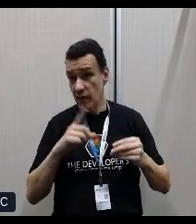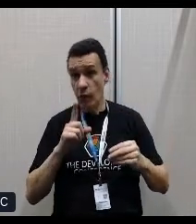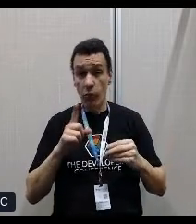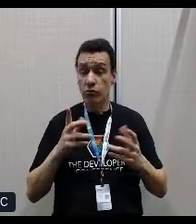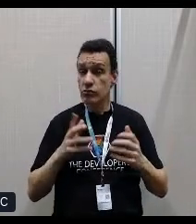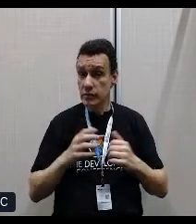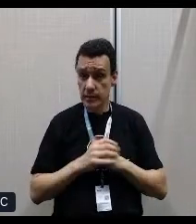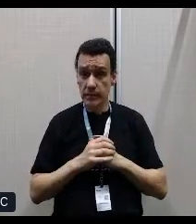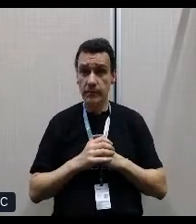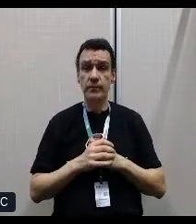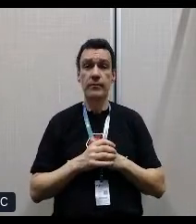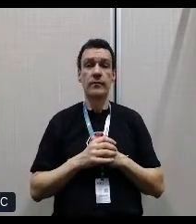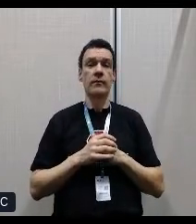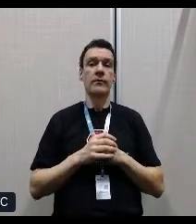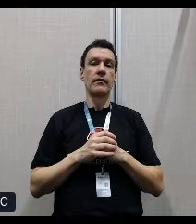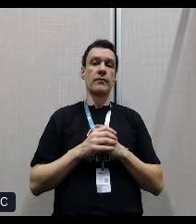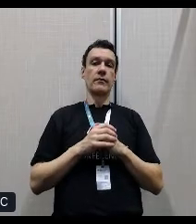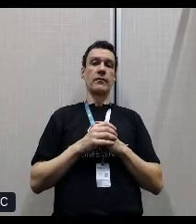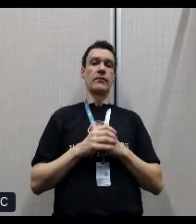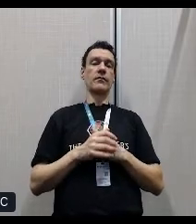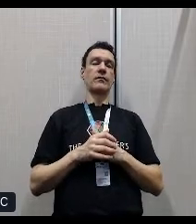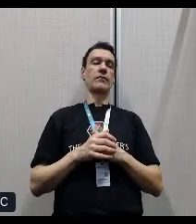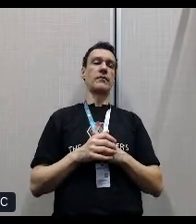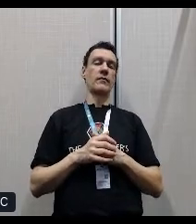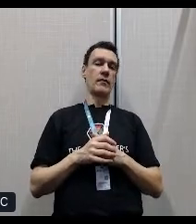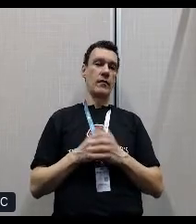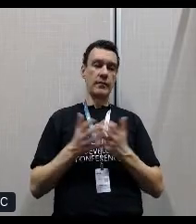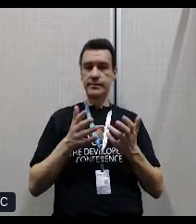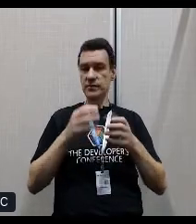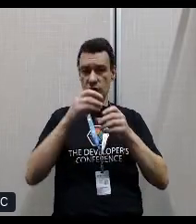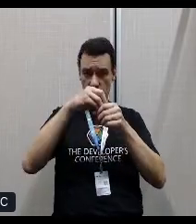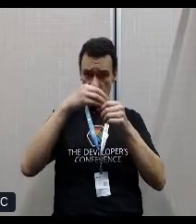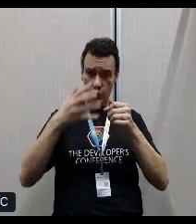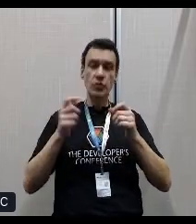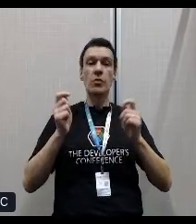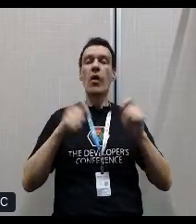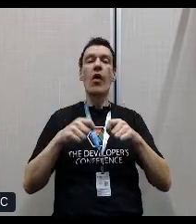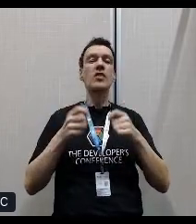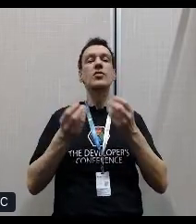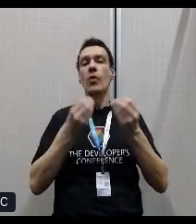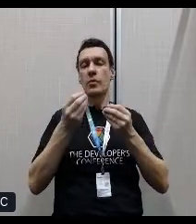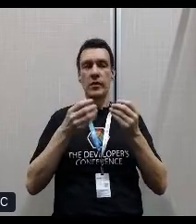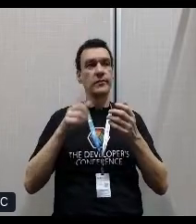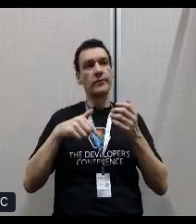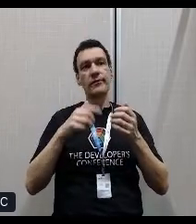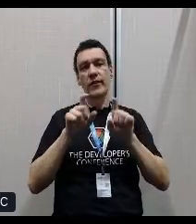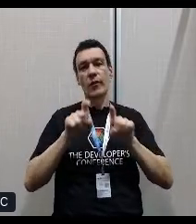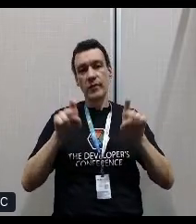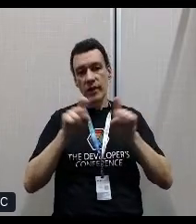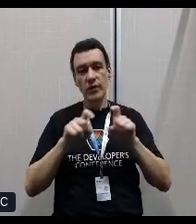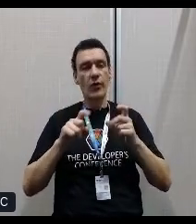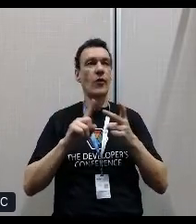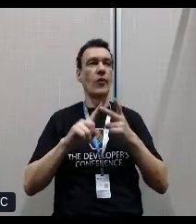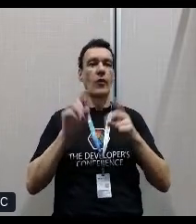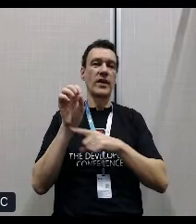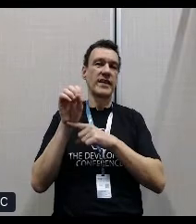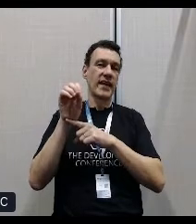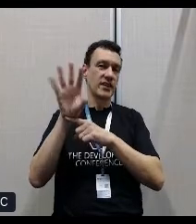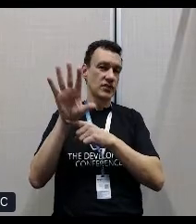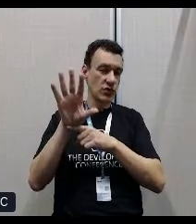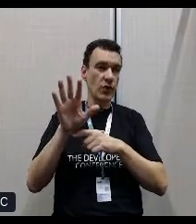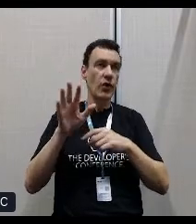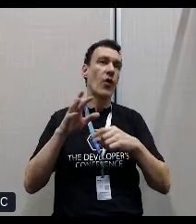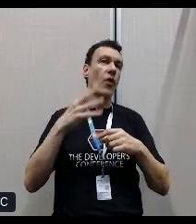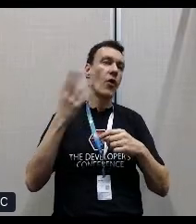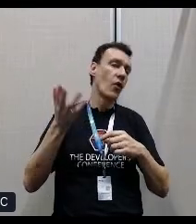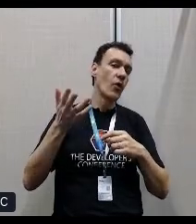pode ser acessado no computador, pode ser acessado num data show, pode ser acessado no celular. Então,